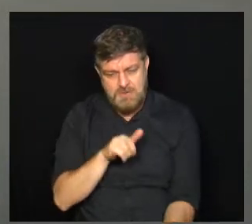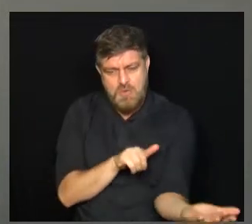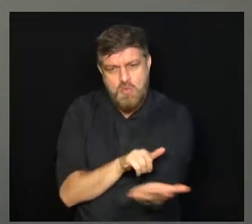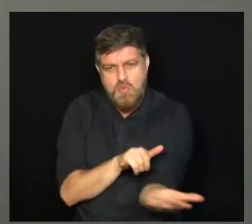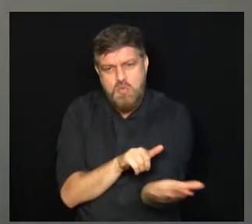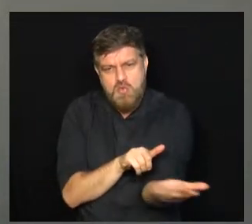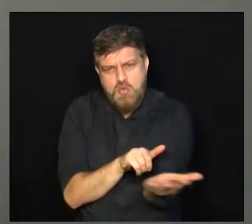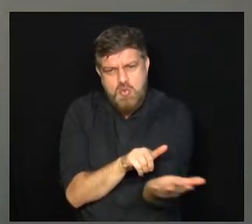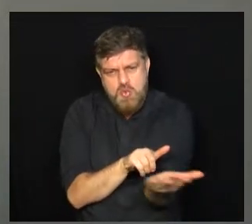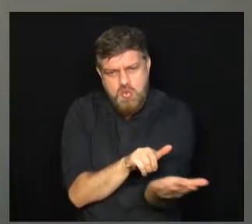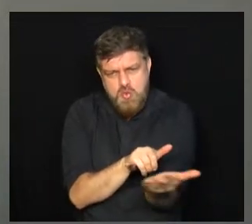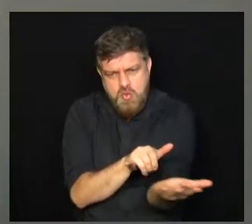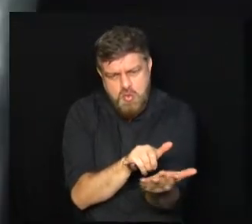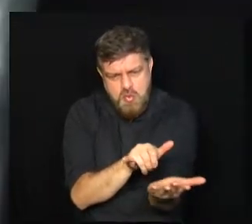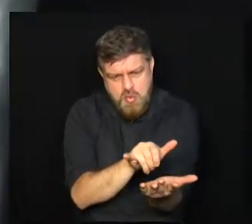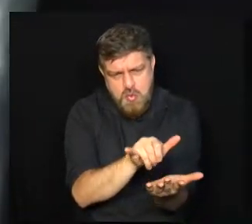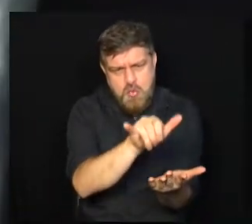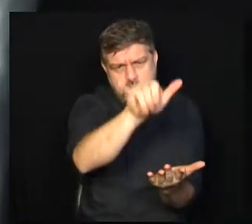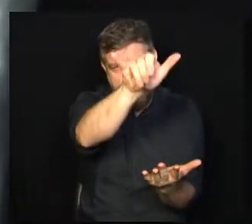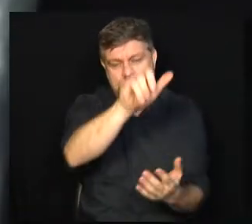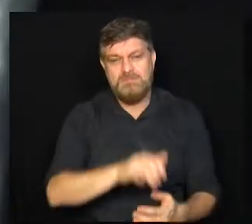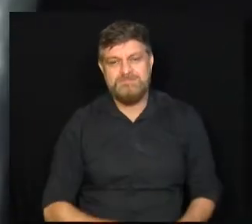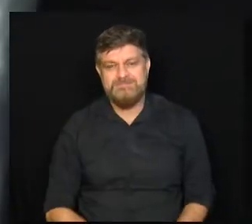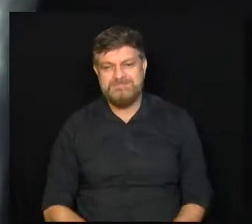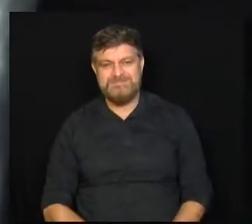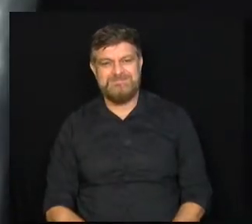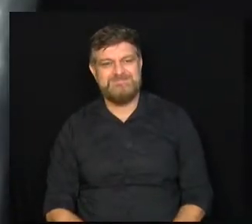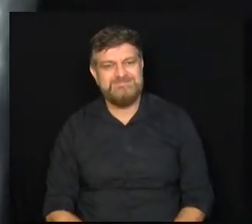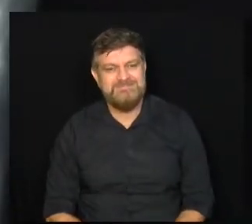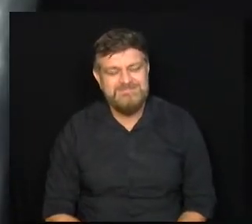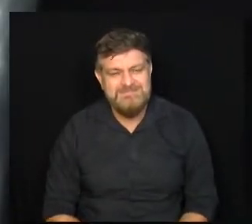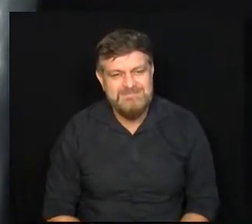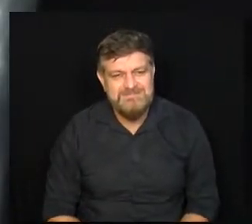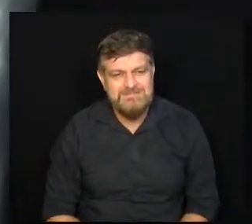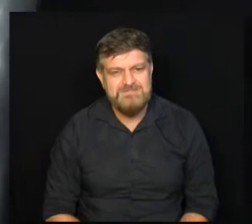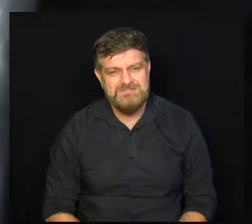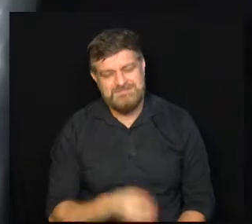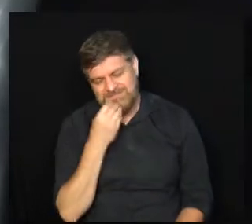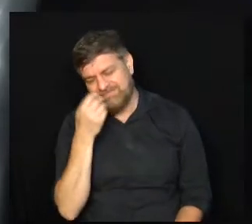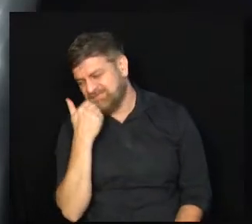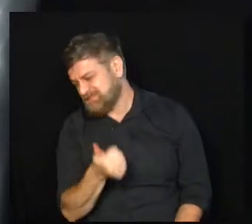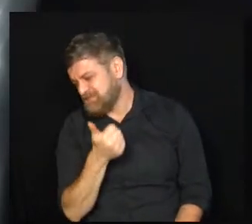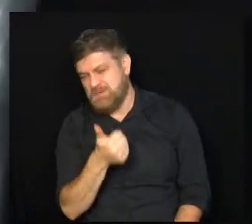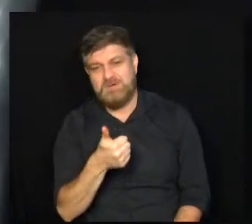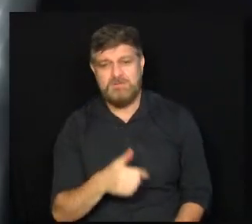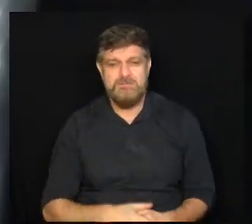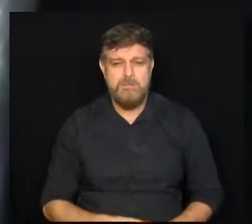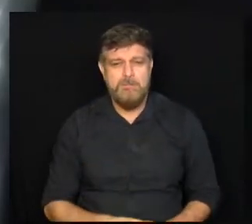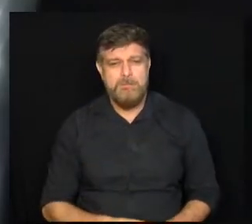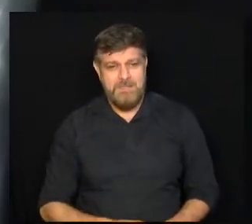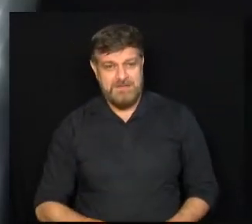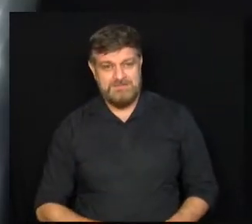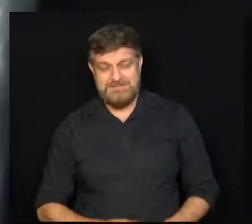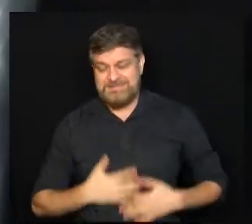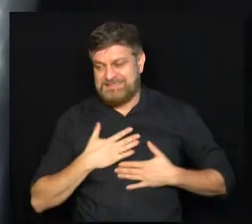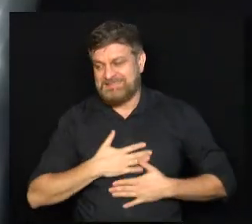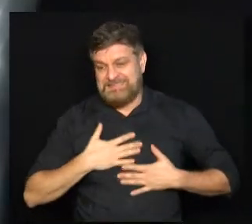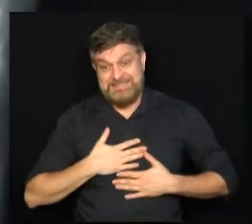desse porte, né? Tá. Fique certo. À vontade, por favor. Então tá bom, então vamos lá, que é empolgante,